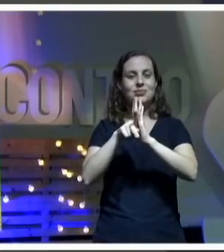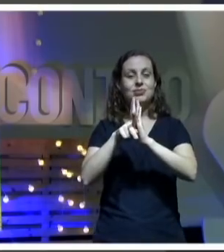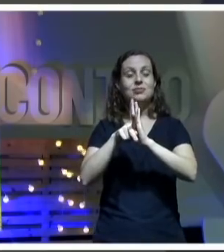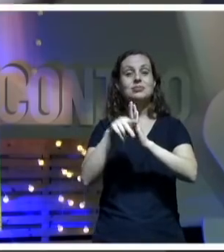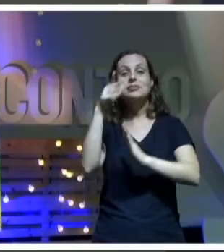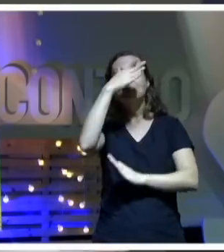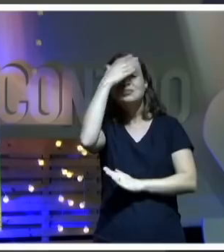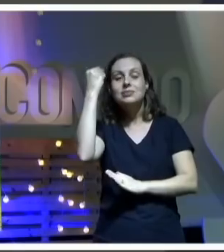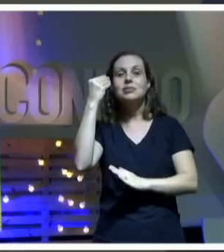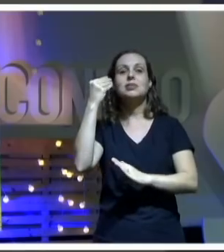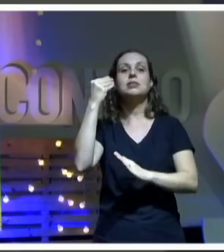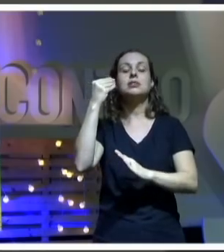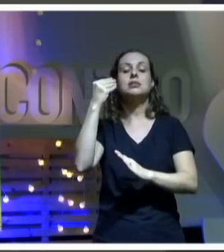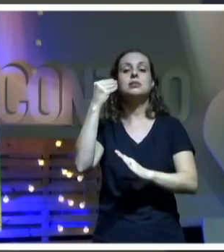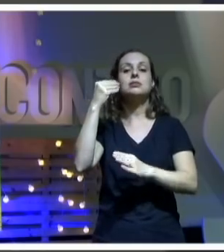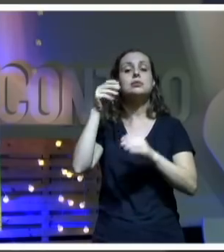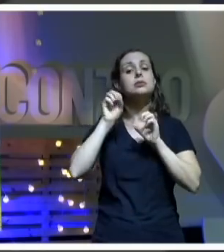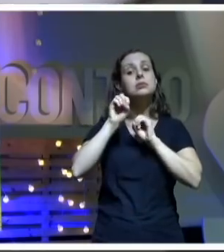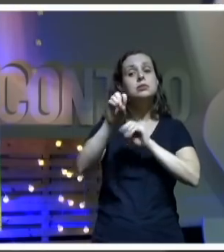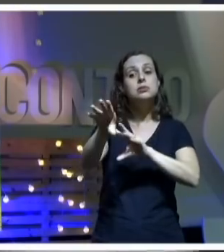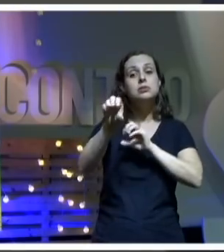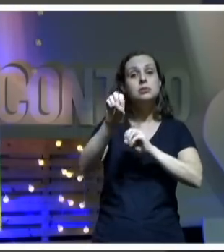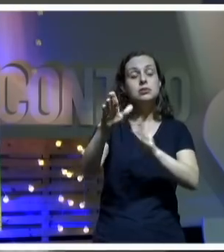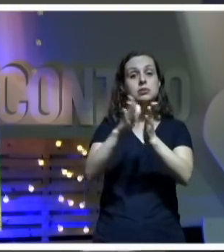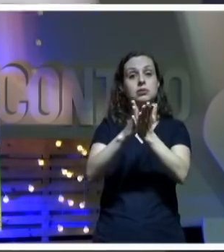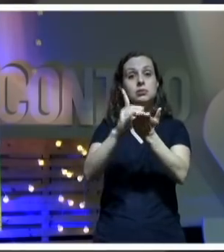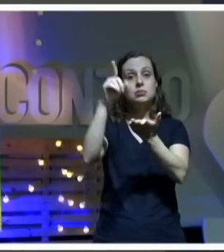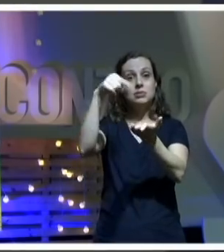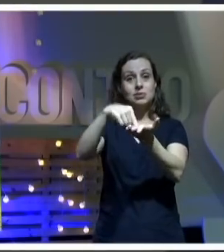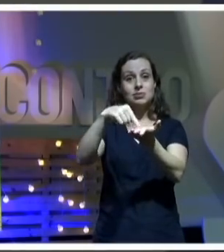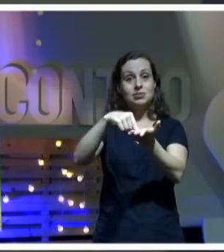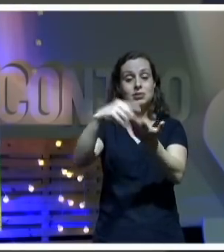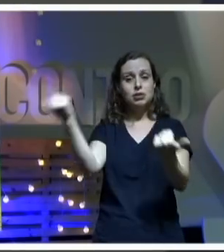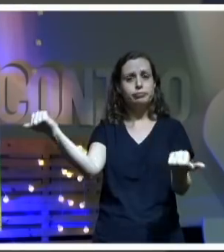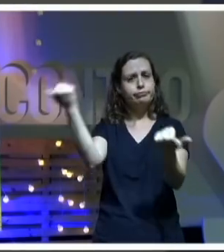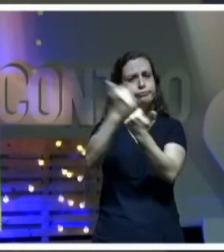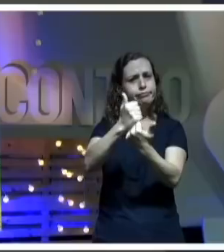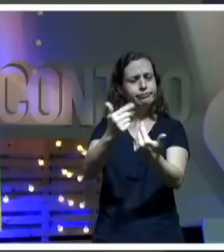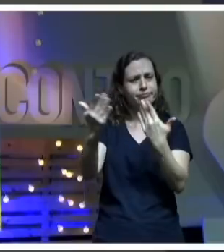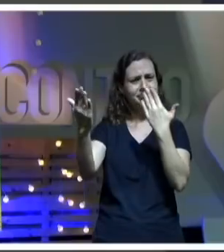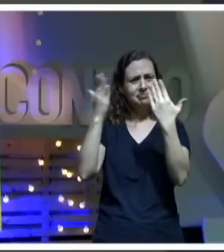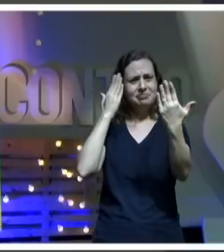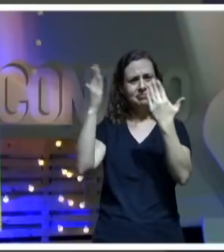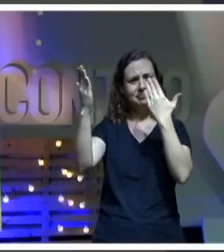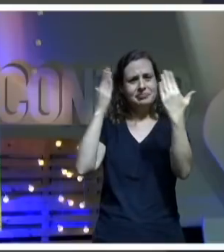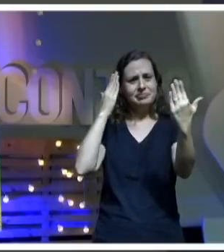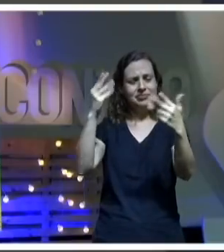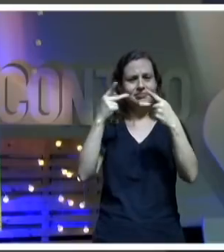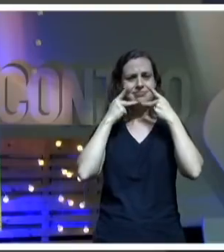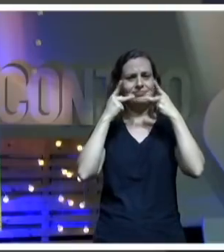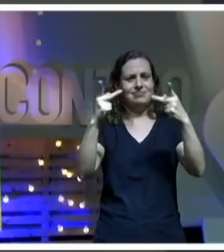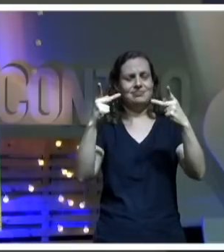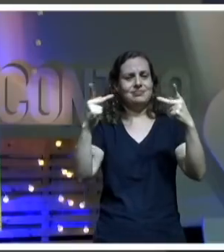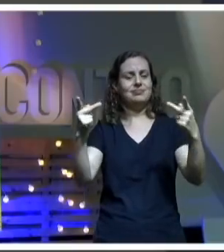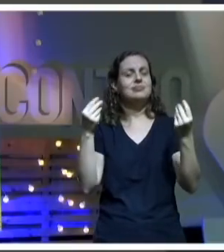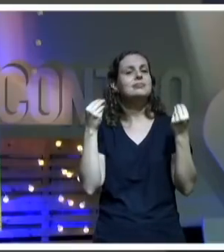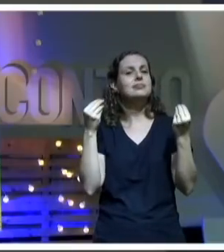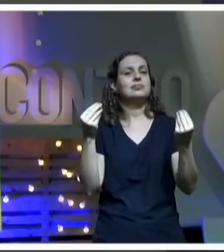verdade da bíblia e se torna em casa terapêutica comunidade de análise e reflexão